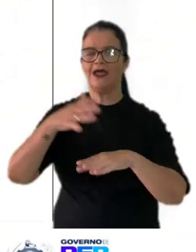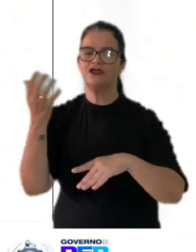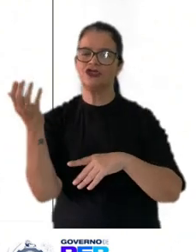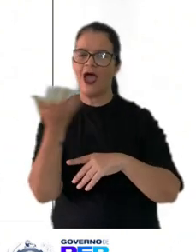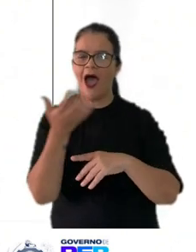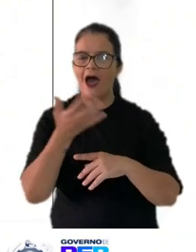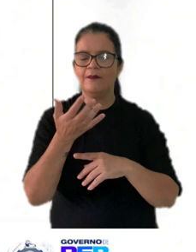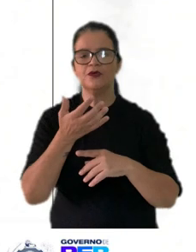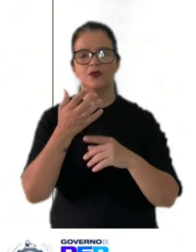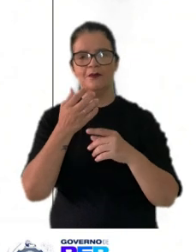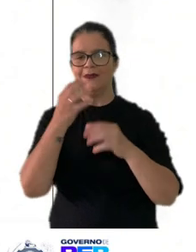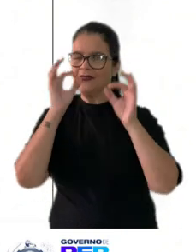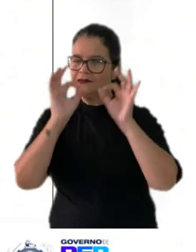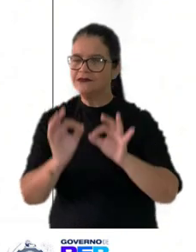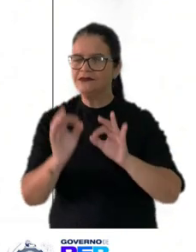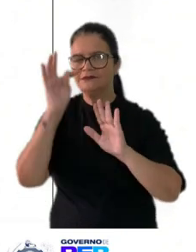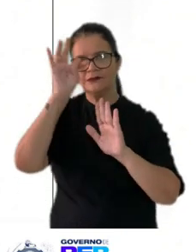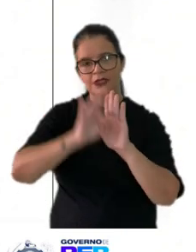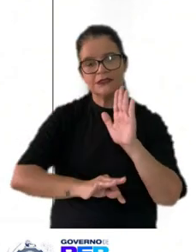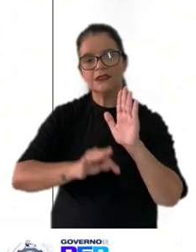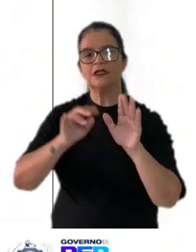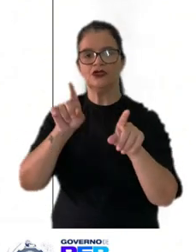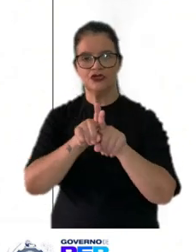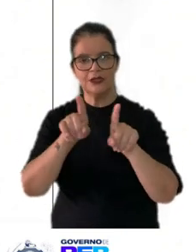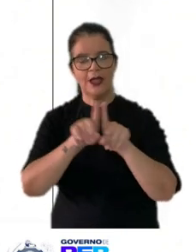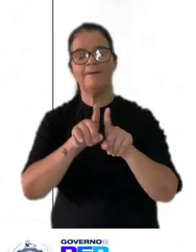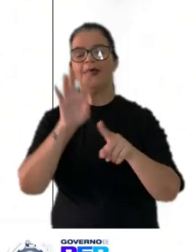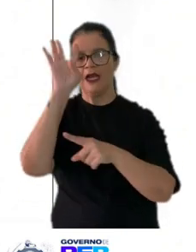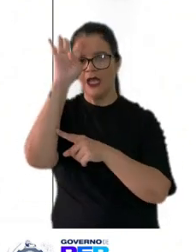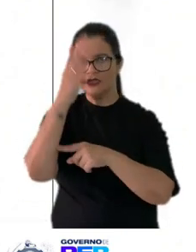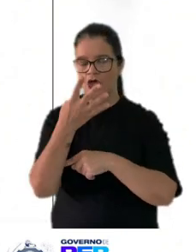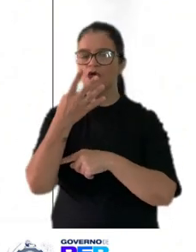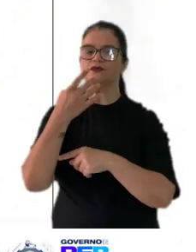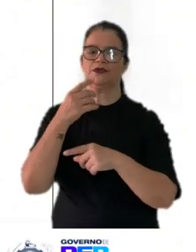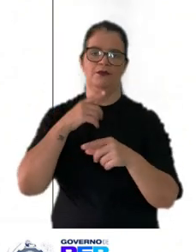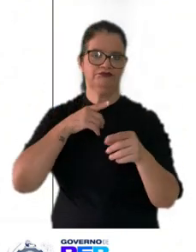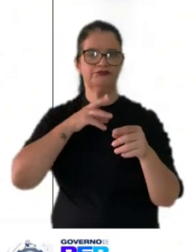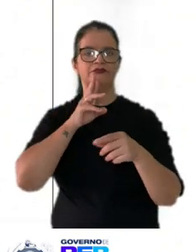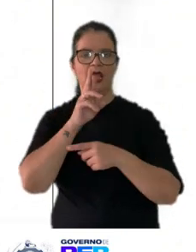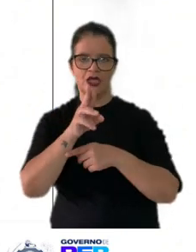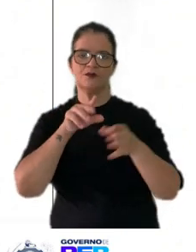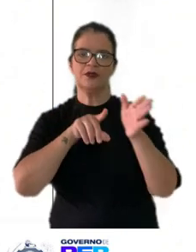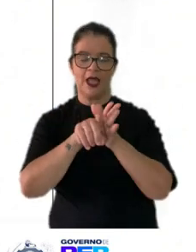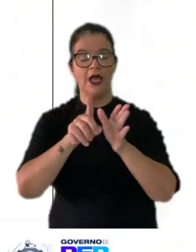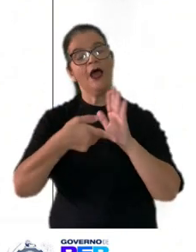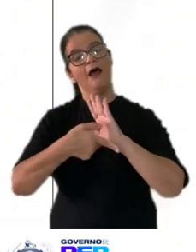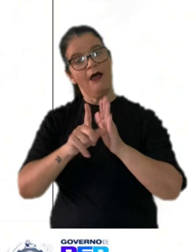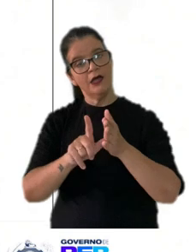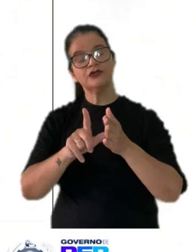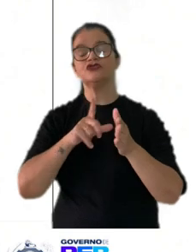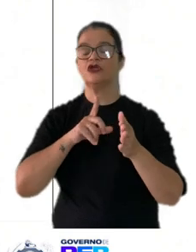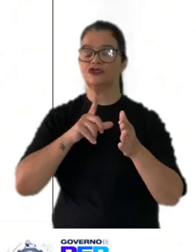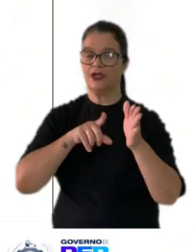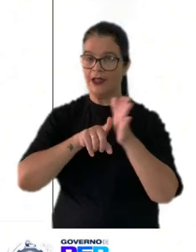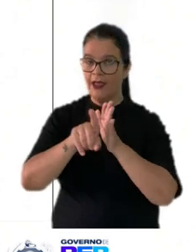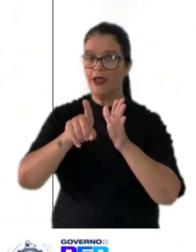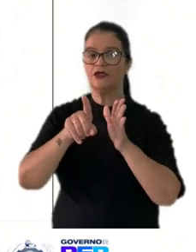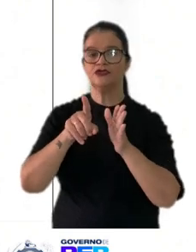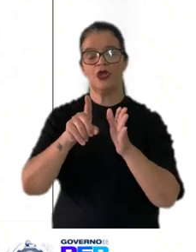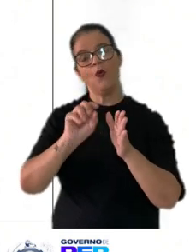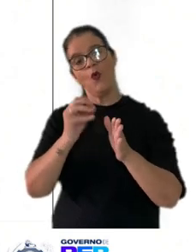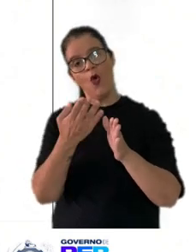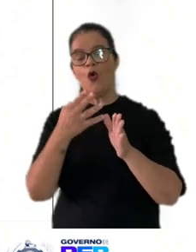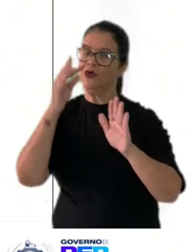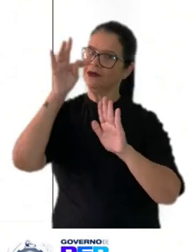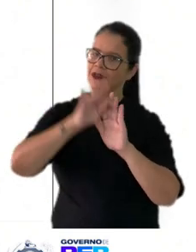texto e também na resolução da questão então antes da gente ir pra questão ou da gente ir pro texto